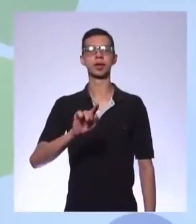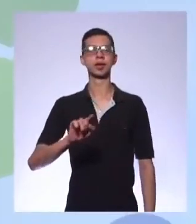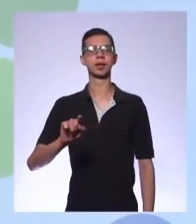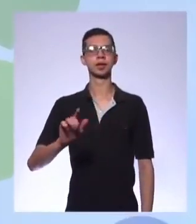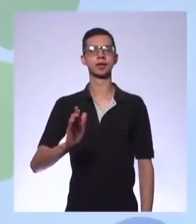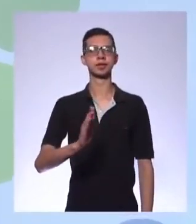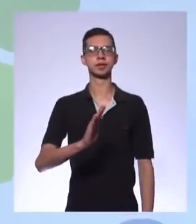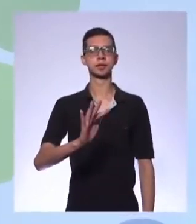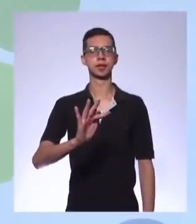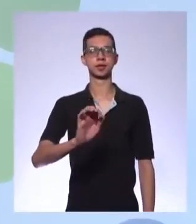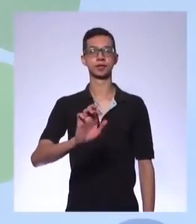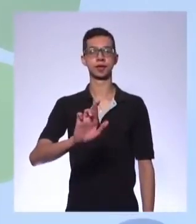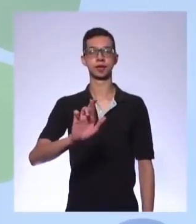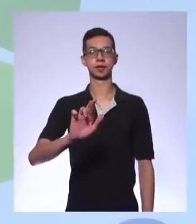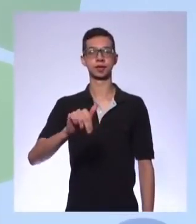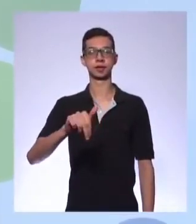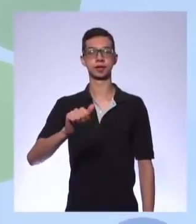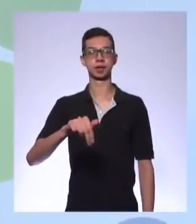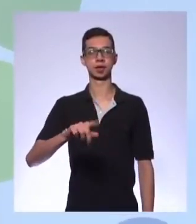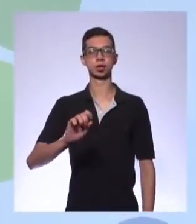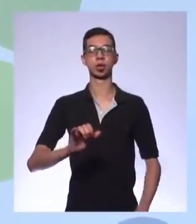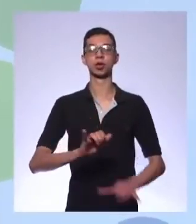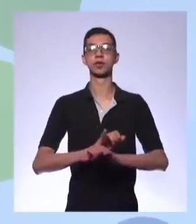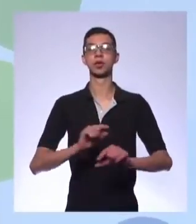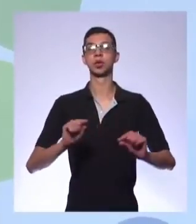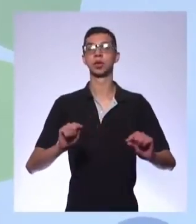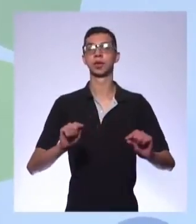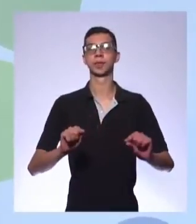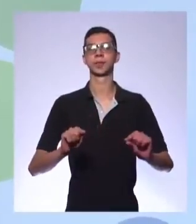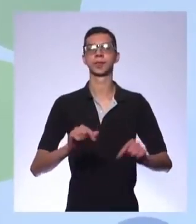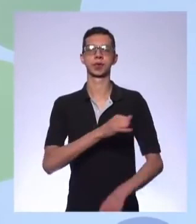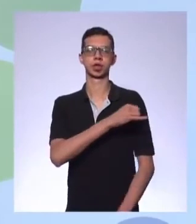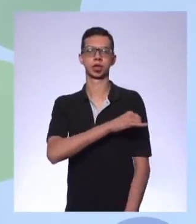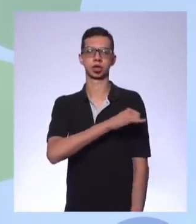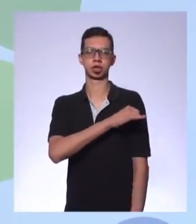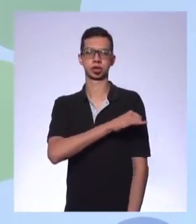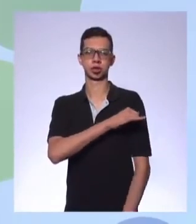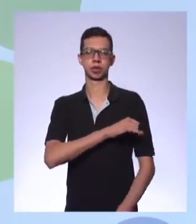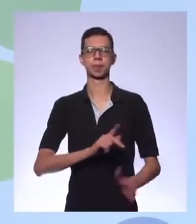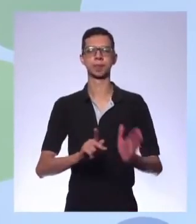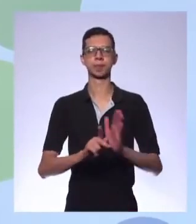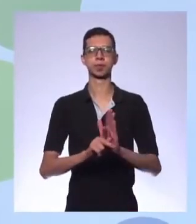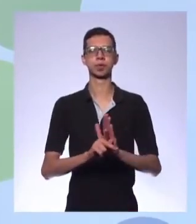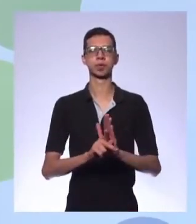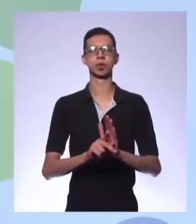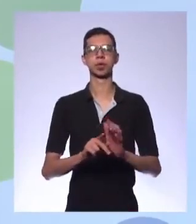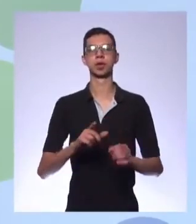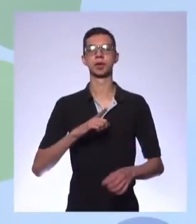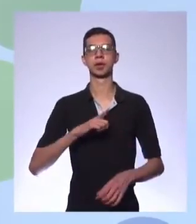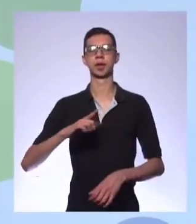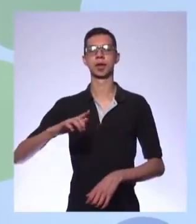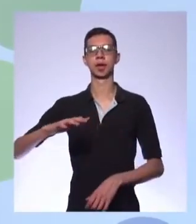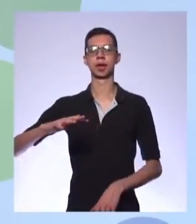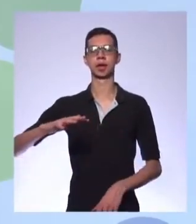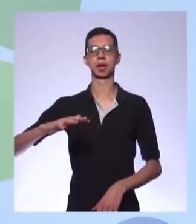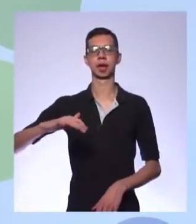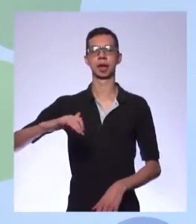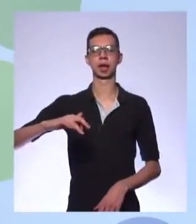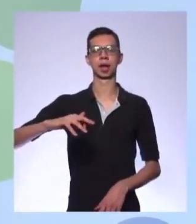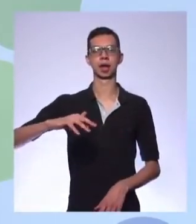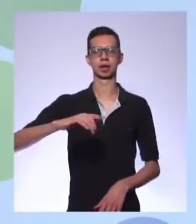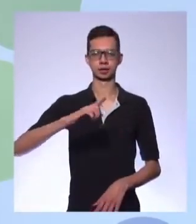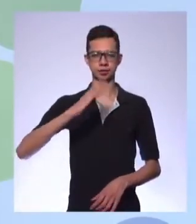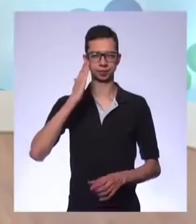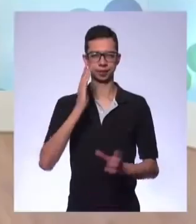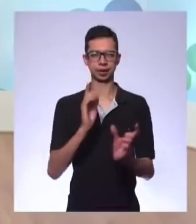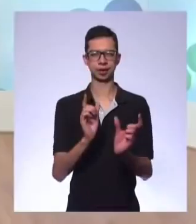passado, sabe do que? Um caranguejo carioca, dizem que tem você come tem 2.000 calorias, quilocalorias. É capaz não que sei.